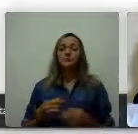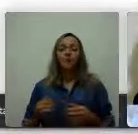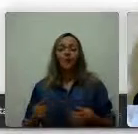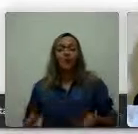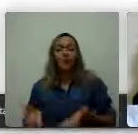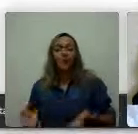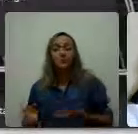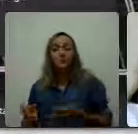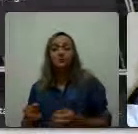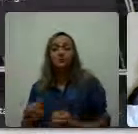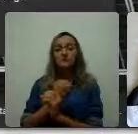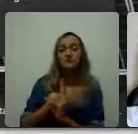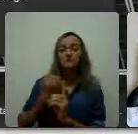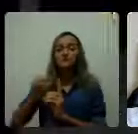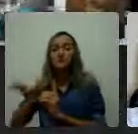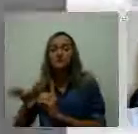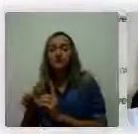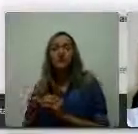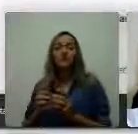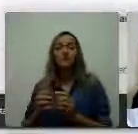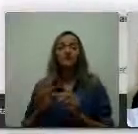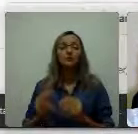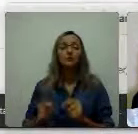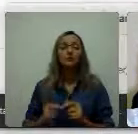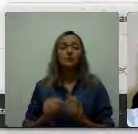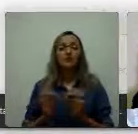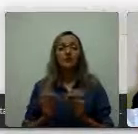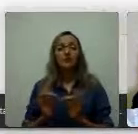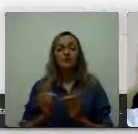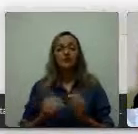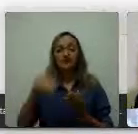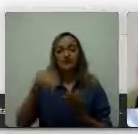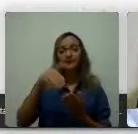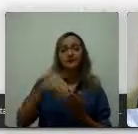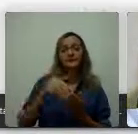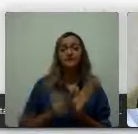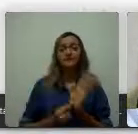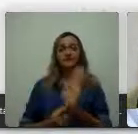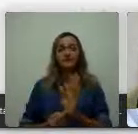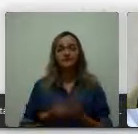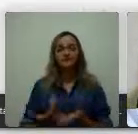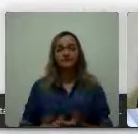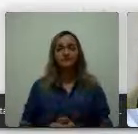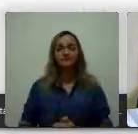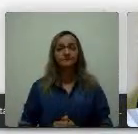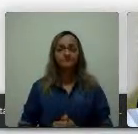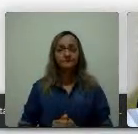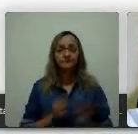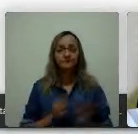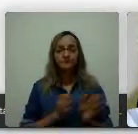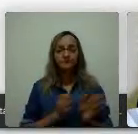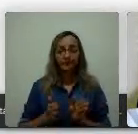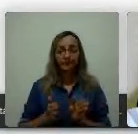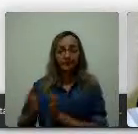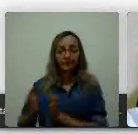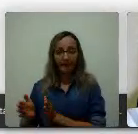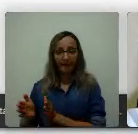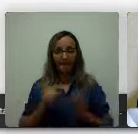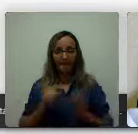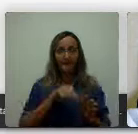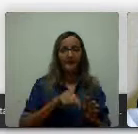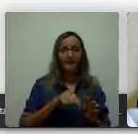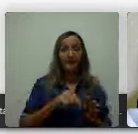Essa questão das entregas. Vocês estão vendo minha tela aí? Sim. Sim? Então tá.